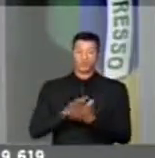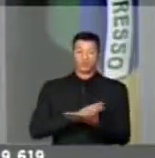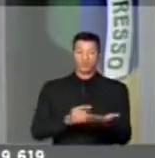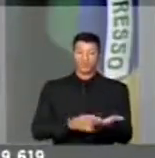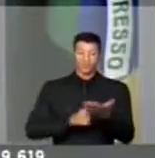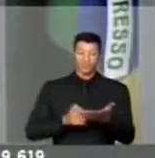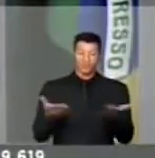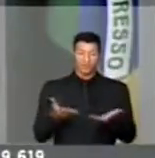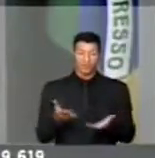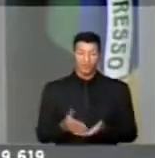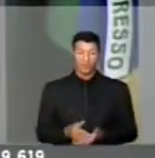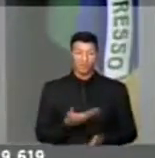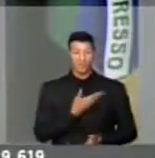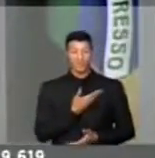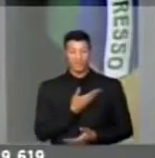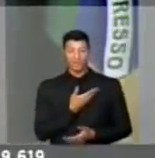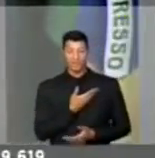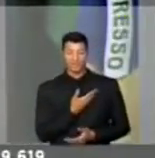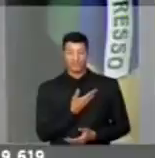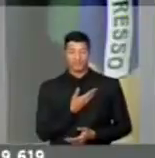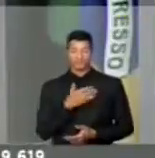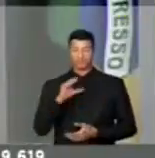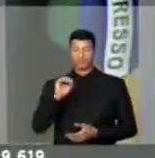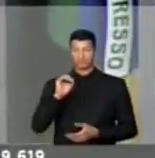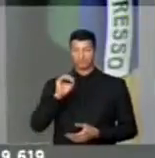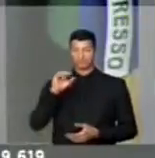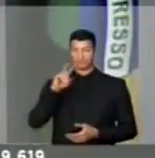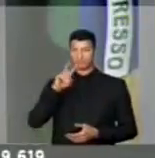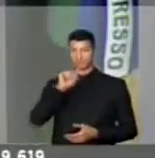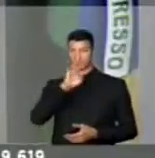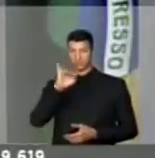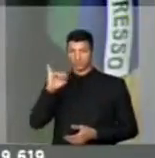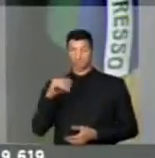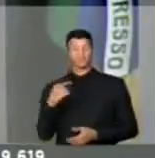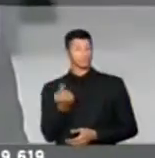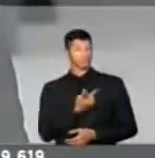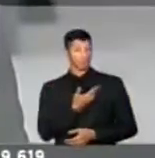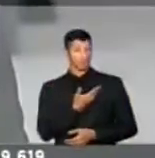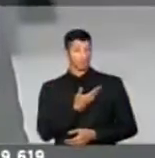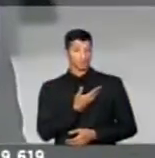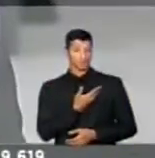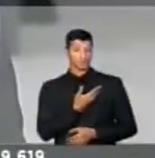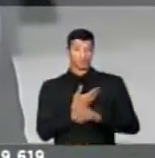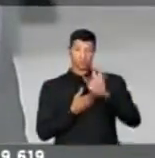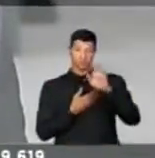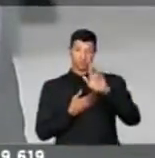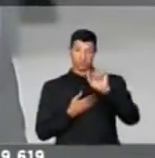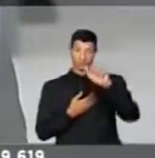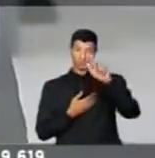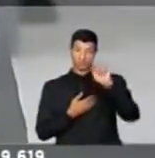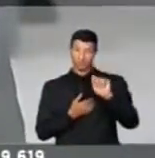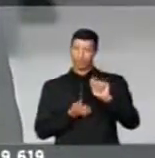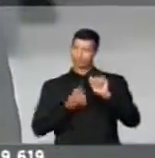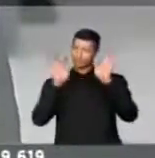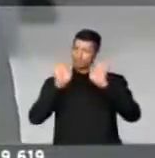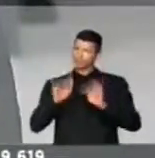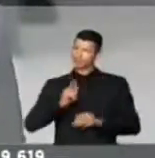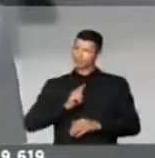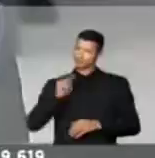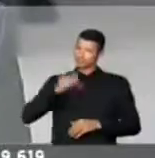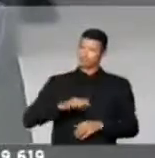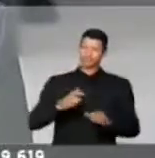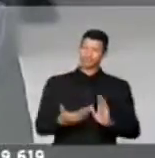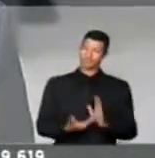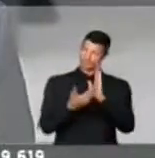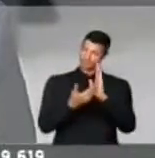concedo uma parte ao amigo Covatti. Nosso colega Alberto Fraga, grande orgulho de ter aqui na